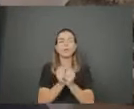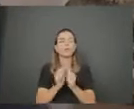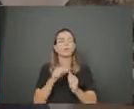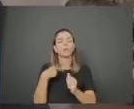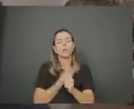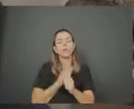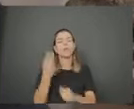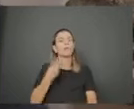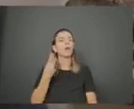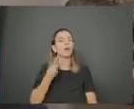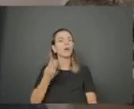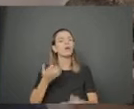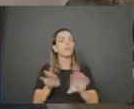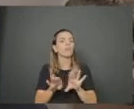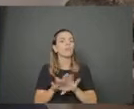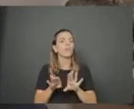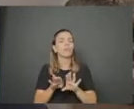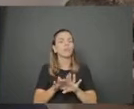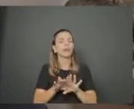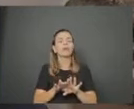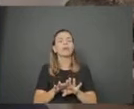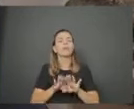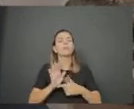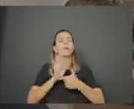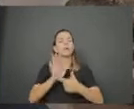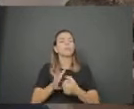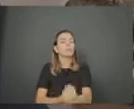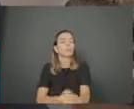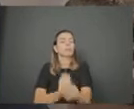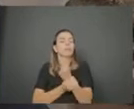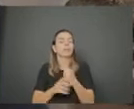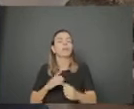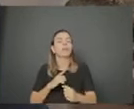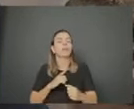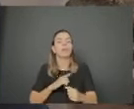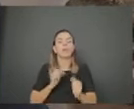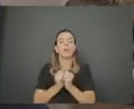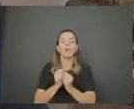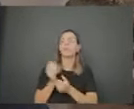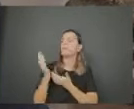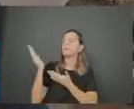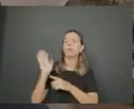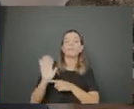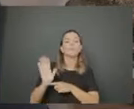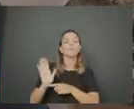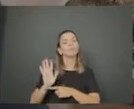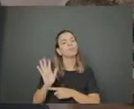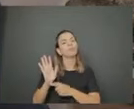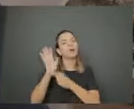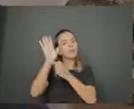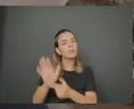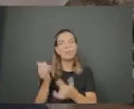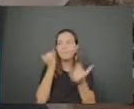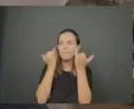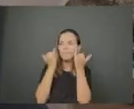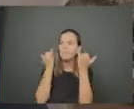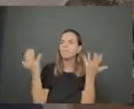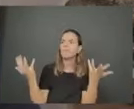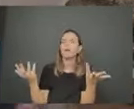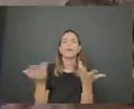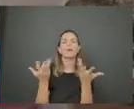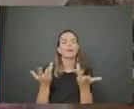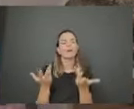transmissão também de segurança com esses importantes dados, esse bonito vídeo que foi uma prestação de contas do trabalho da Polícia